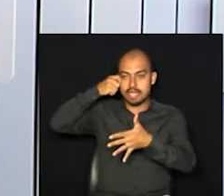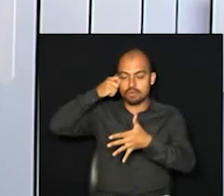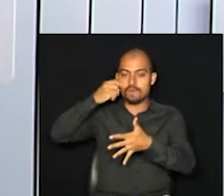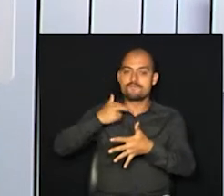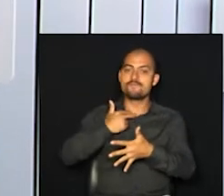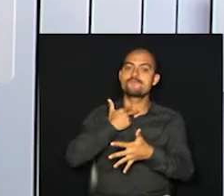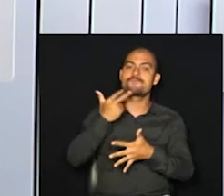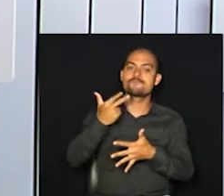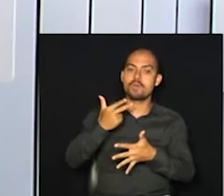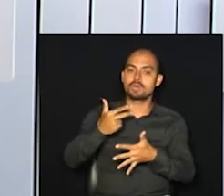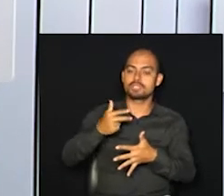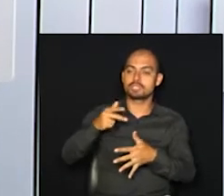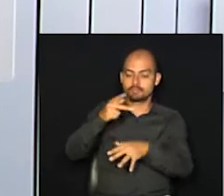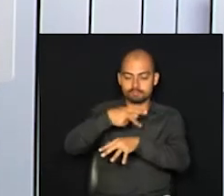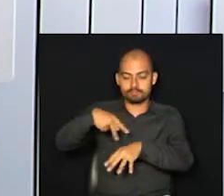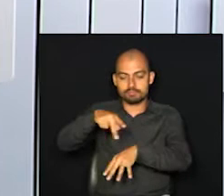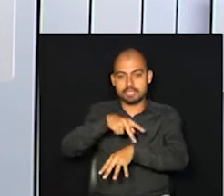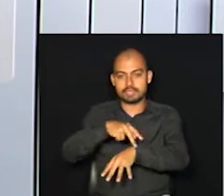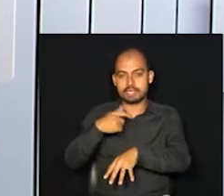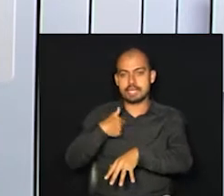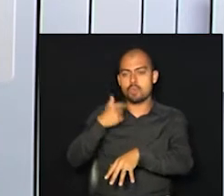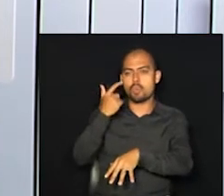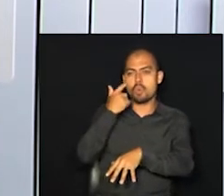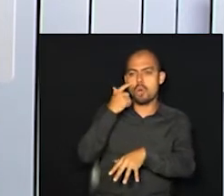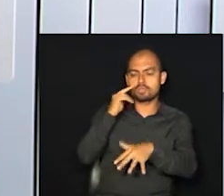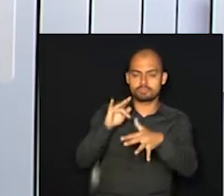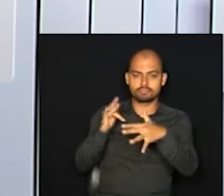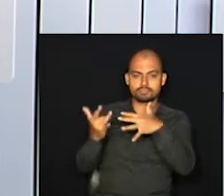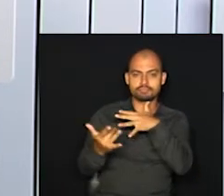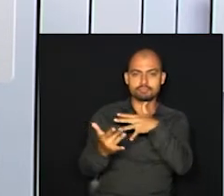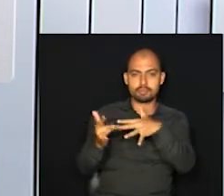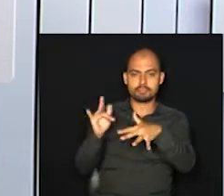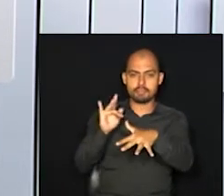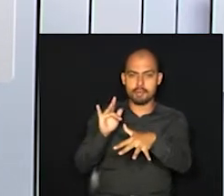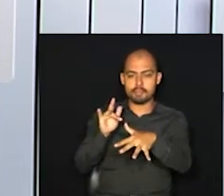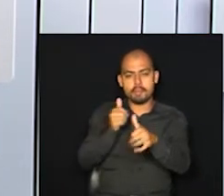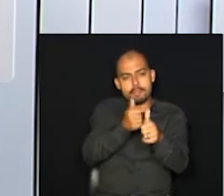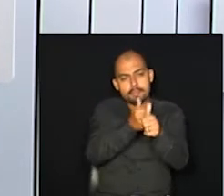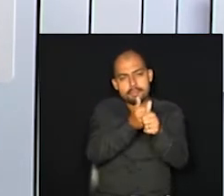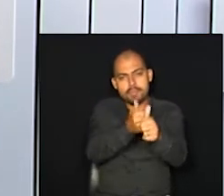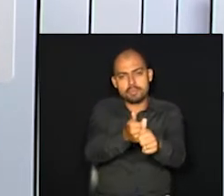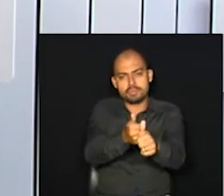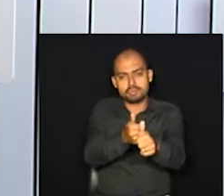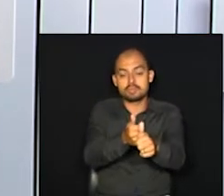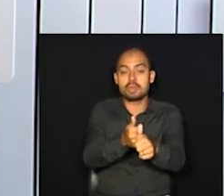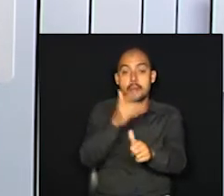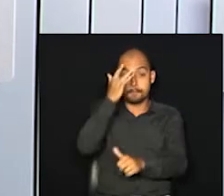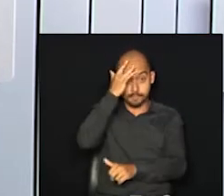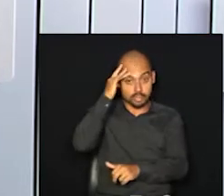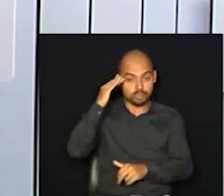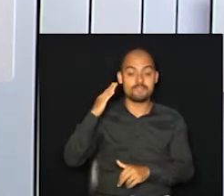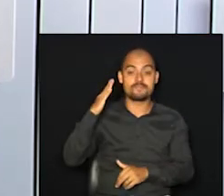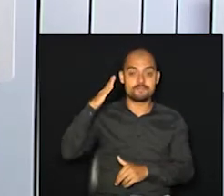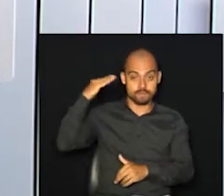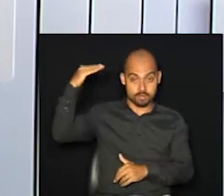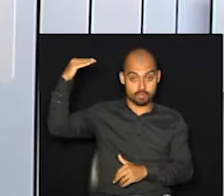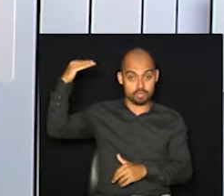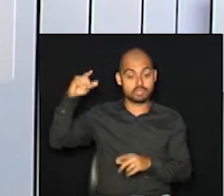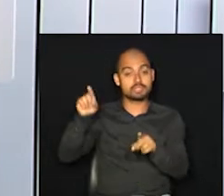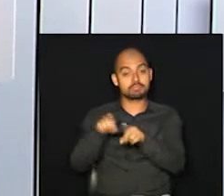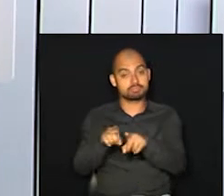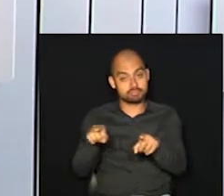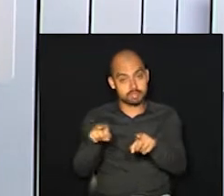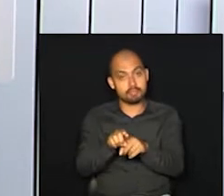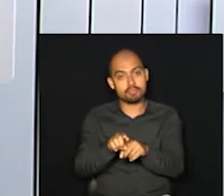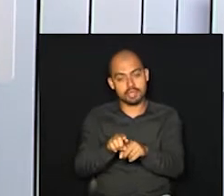nosso país, eu acompanho nas redes sociais, e até pessoas famosas que têm um alcance